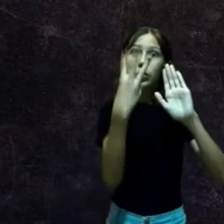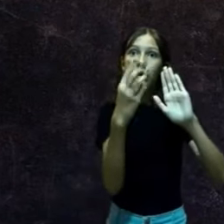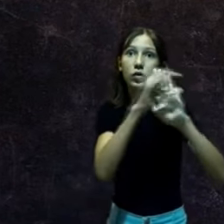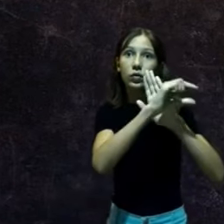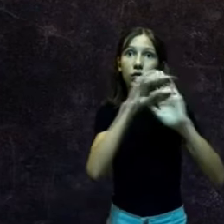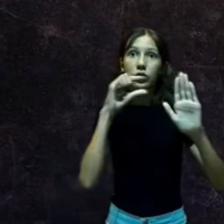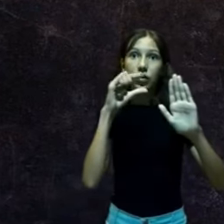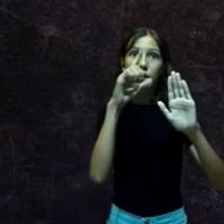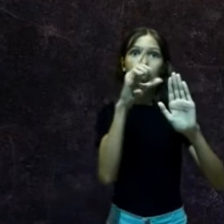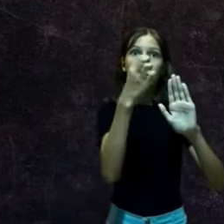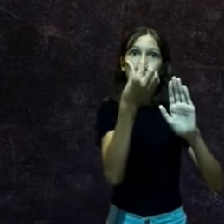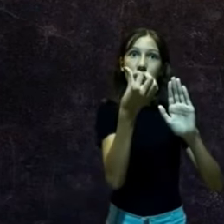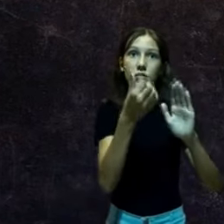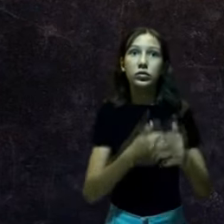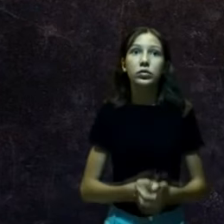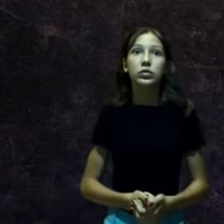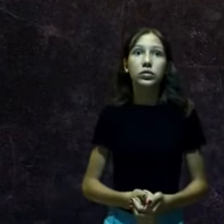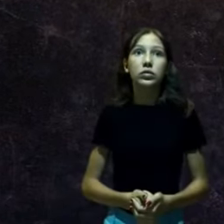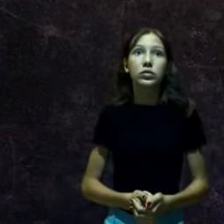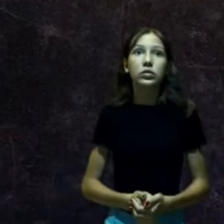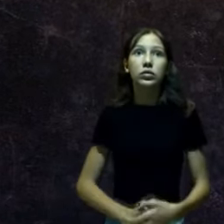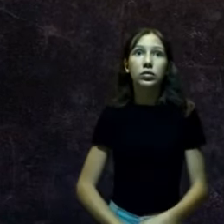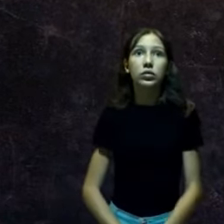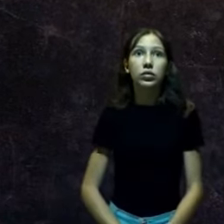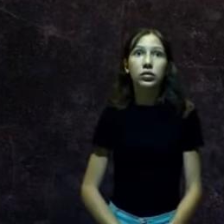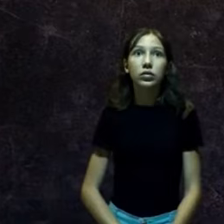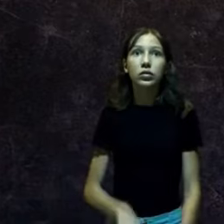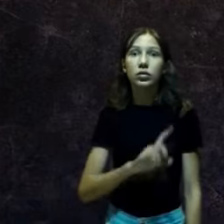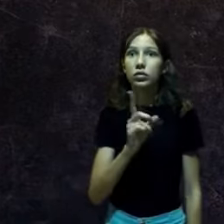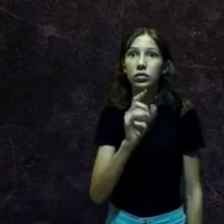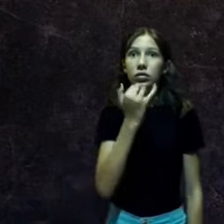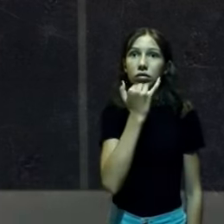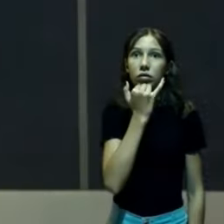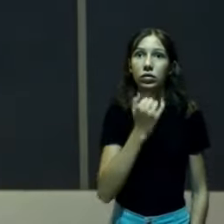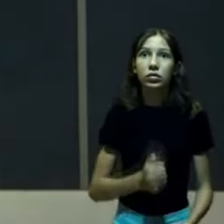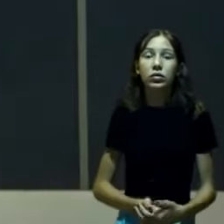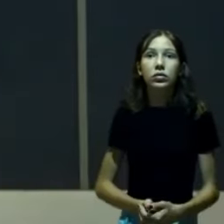Filipenses 4, versículo 19. Por favor, põe na tela. Leia.